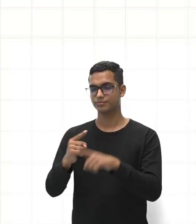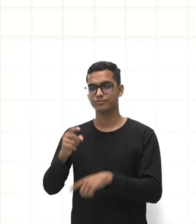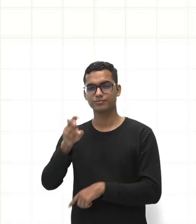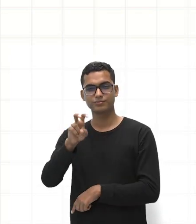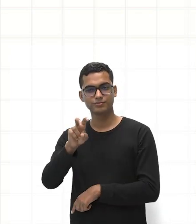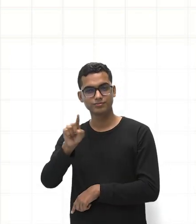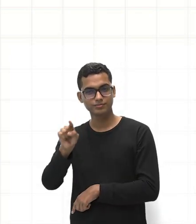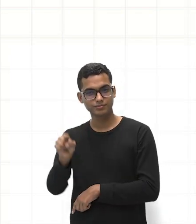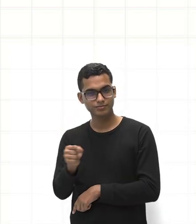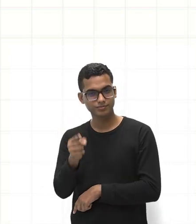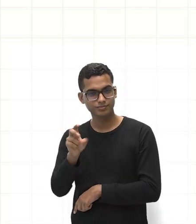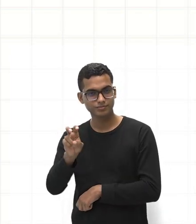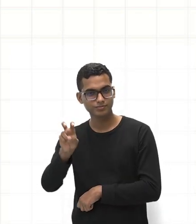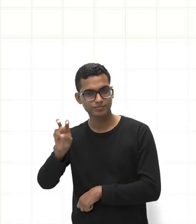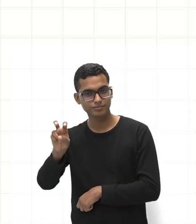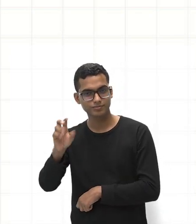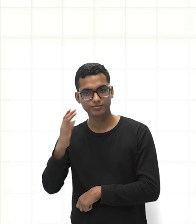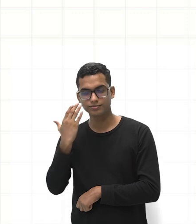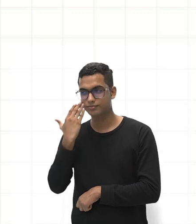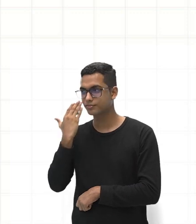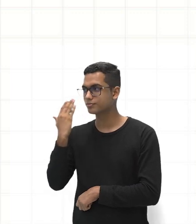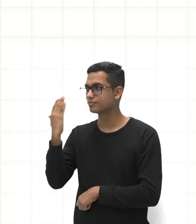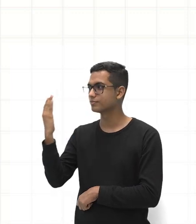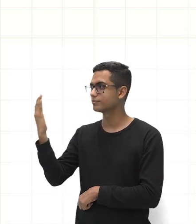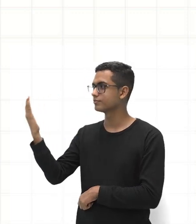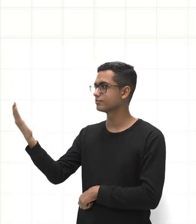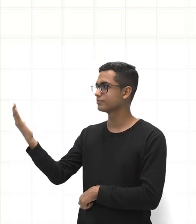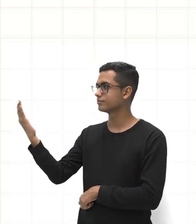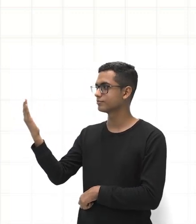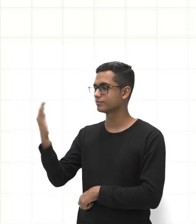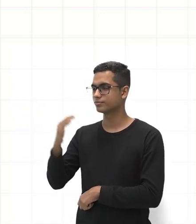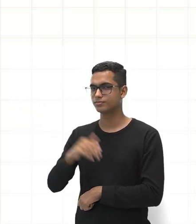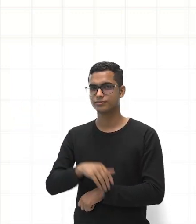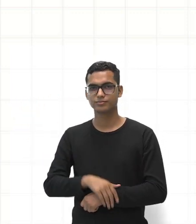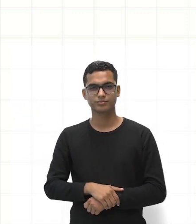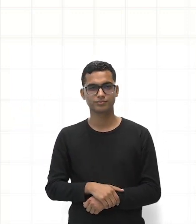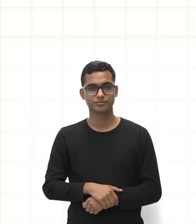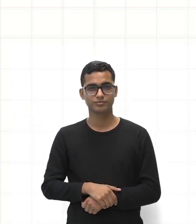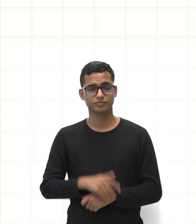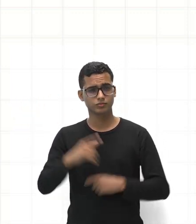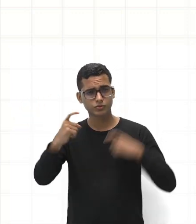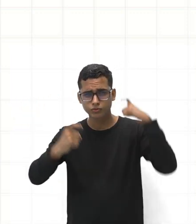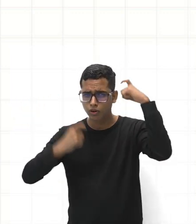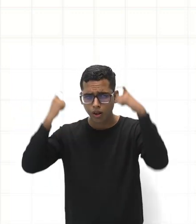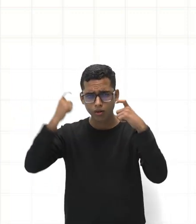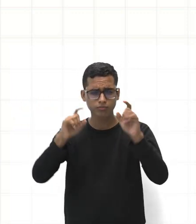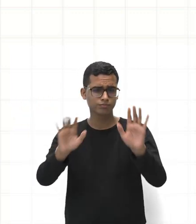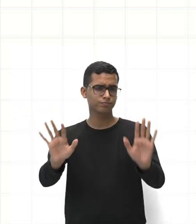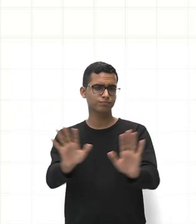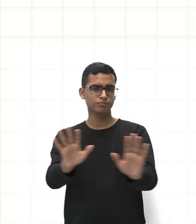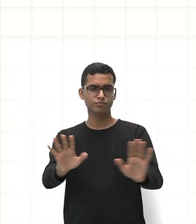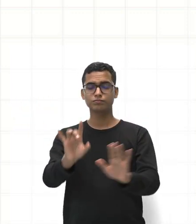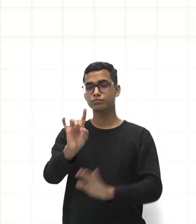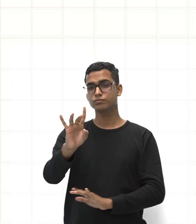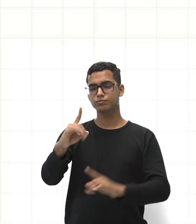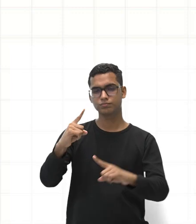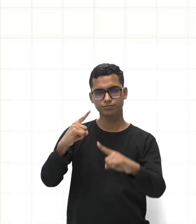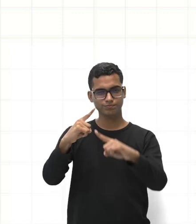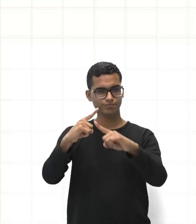5,5. Aí não se preocupa por enquanto com a posição da vírgula, tá bom? Vai fazer a multiplicação